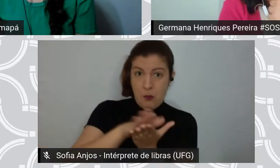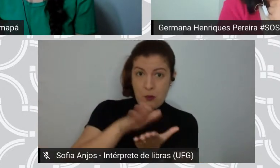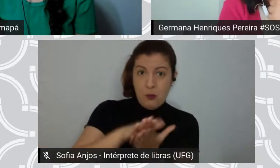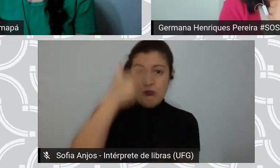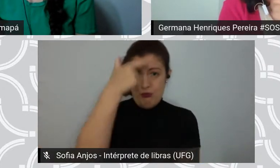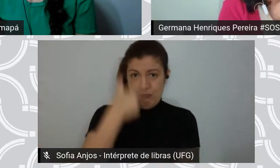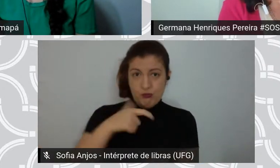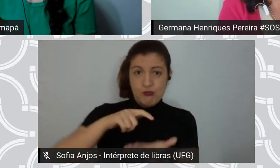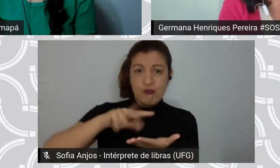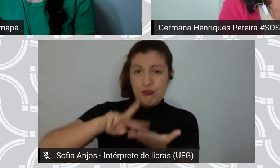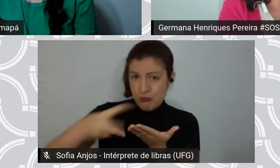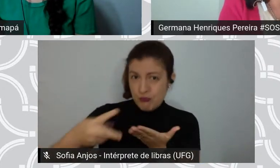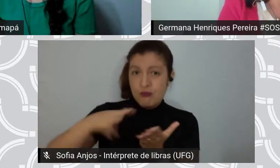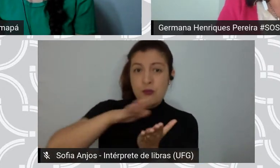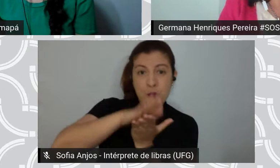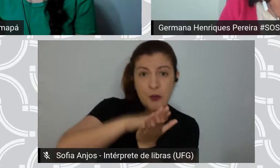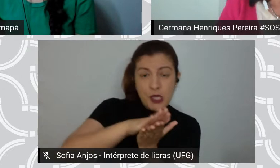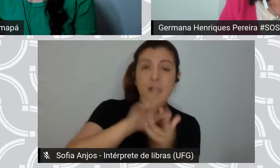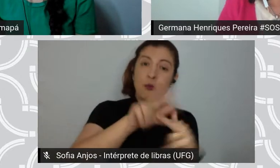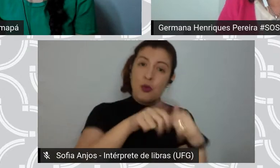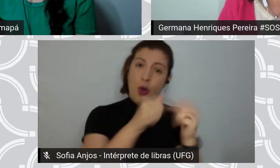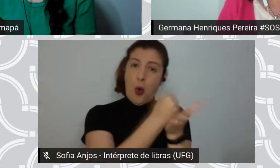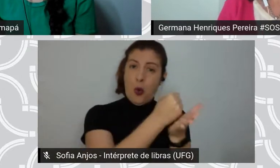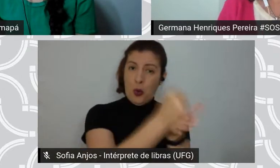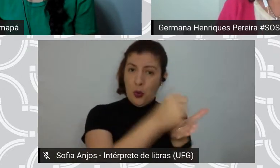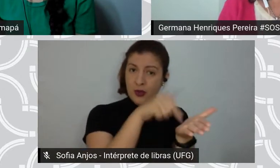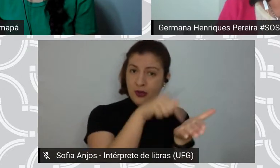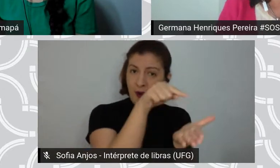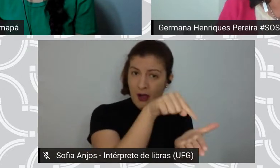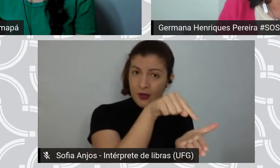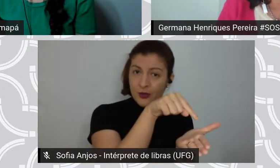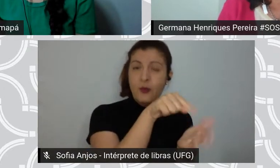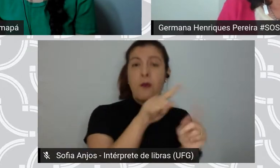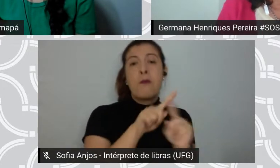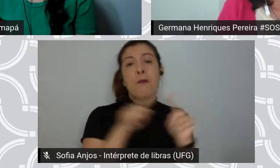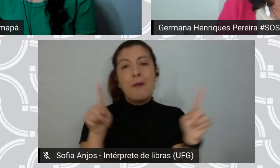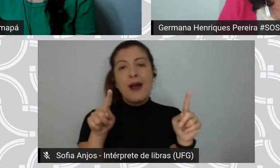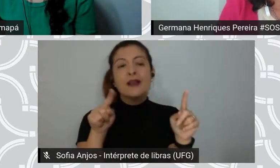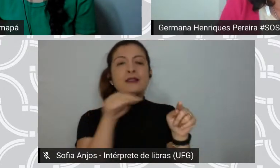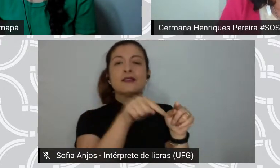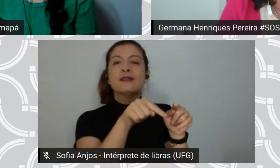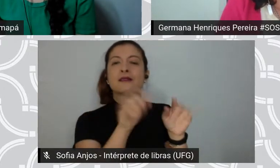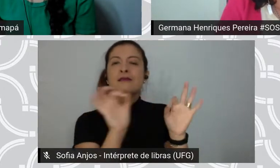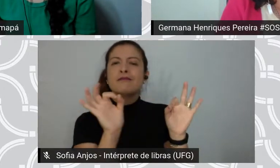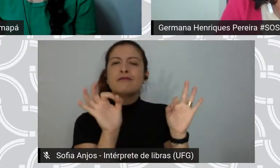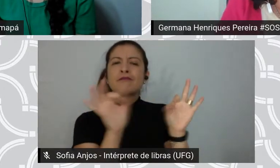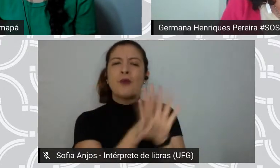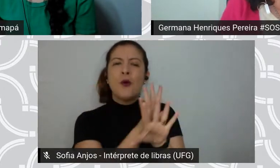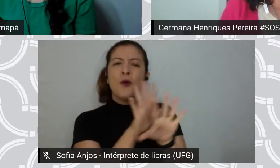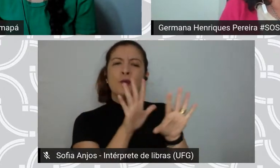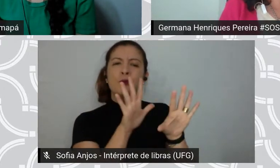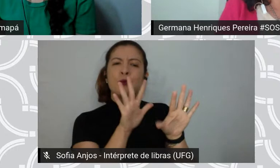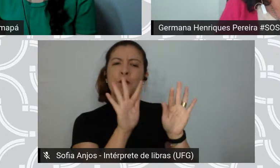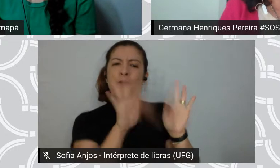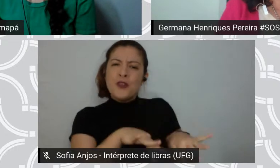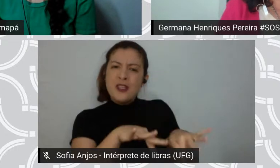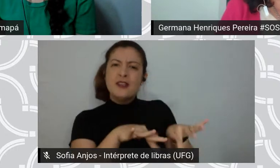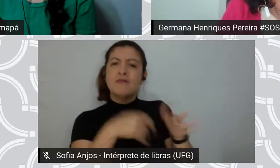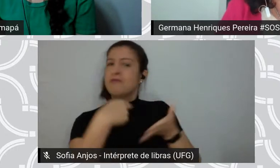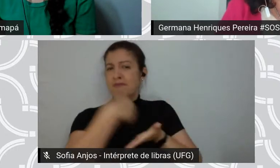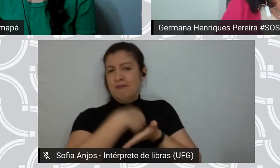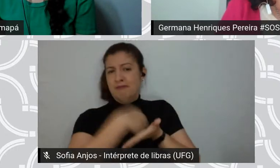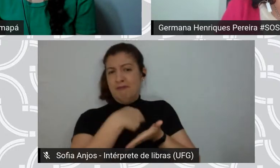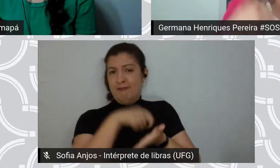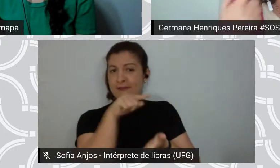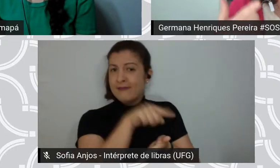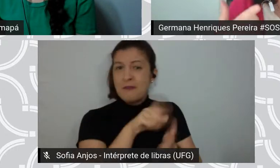por contrato, mas o inacabamento continua, né? Então, pensar no inacabamento não como